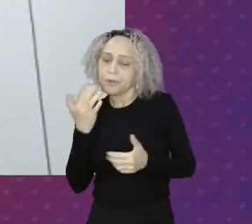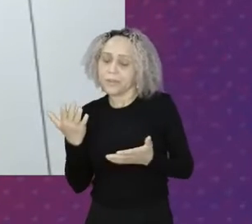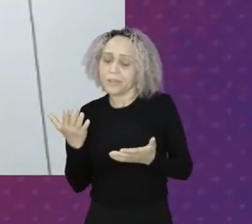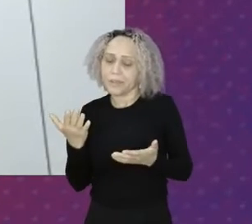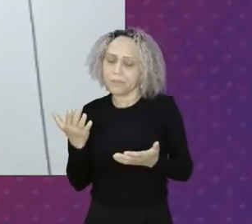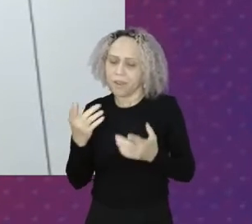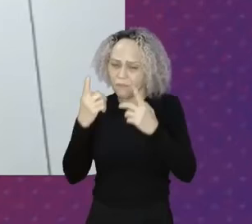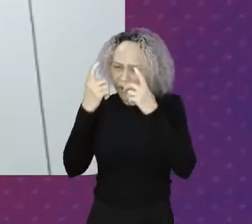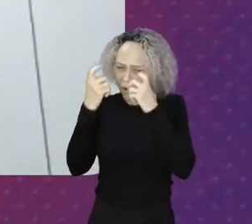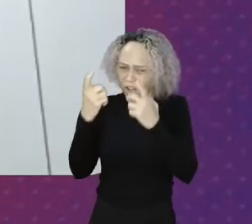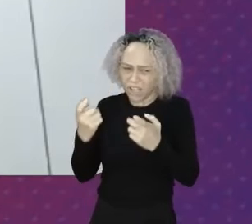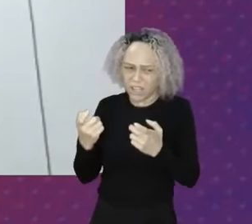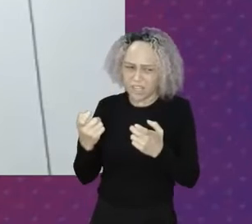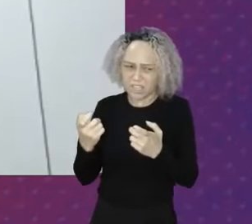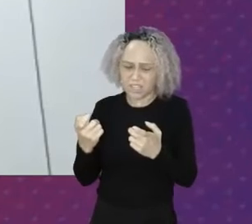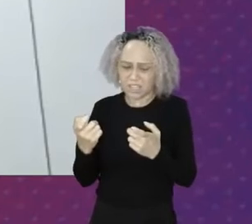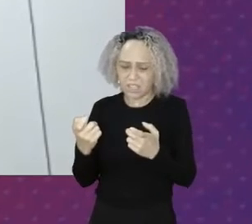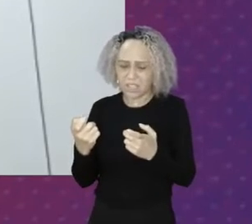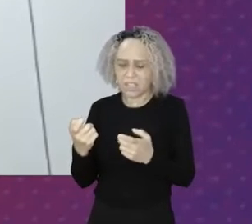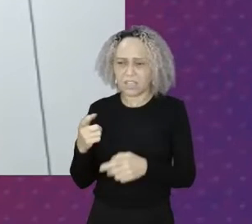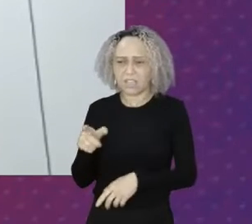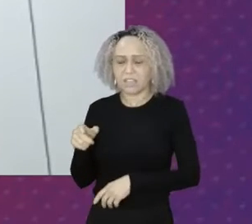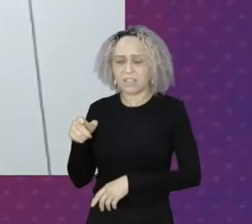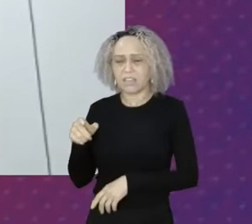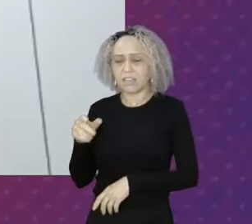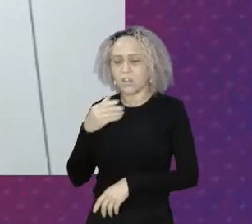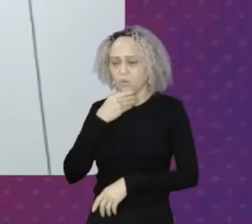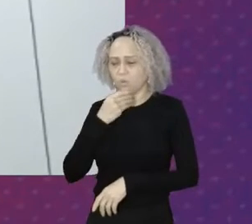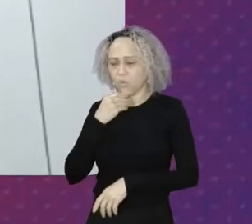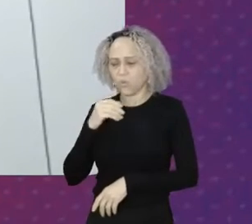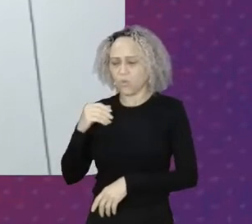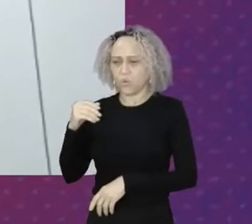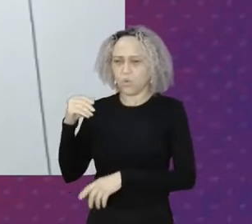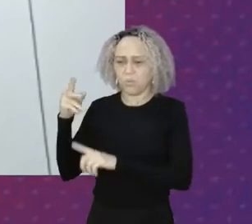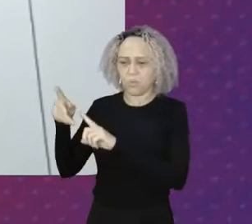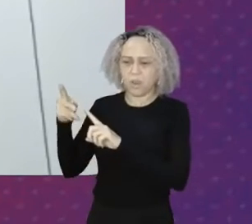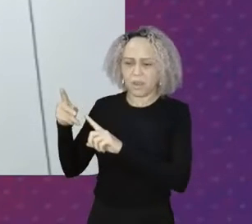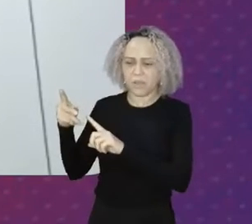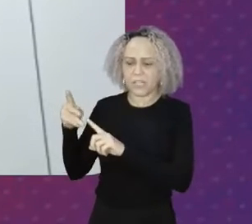então é necessário também esse debate interno,